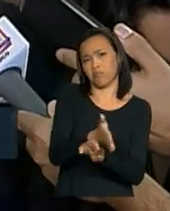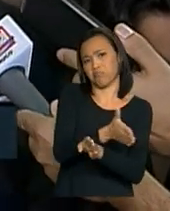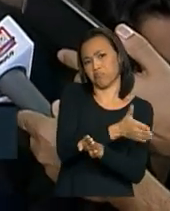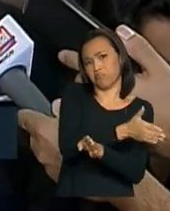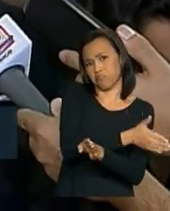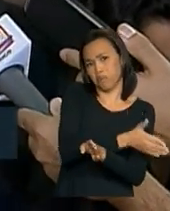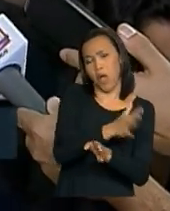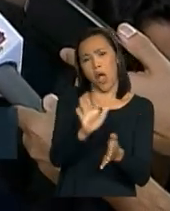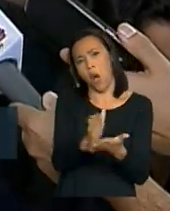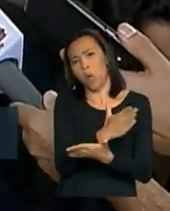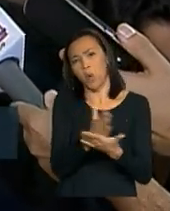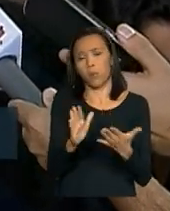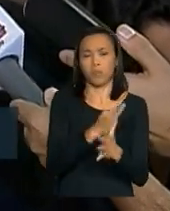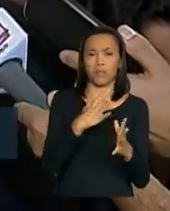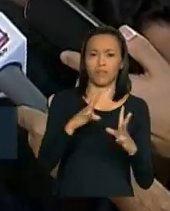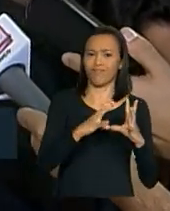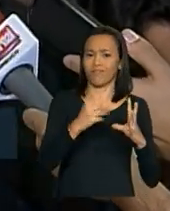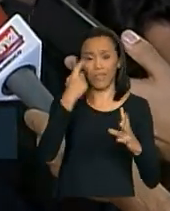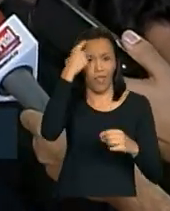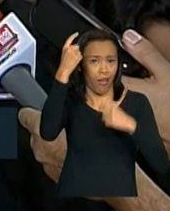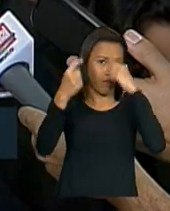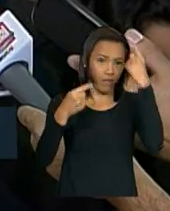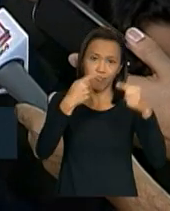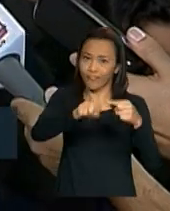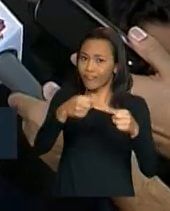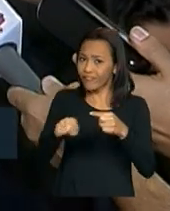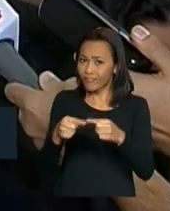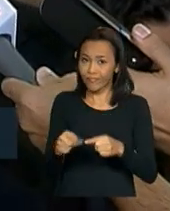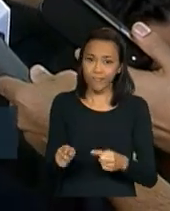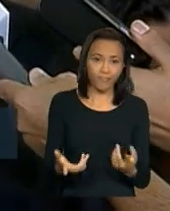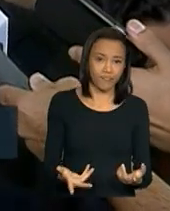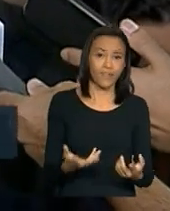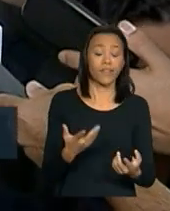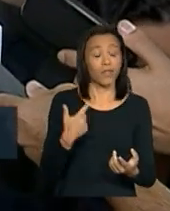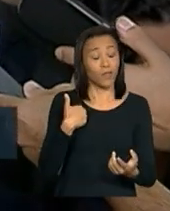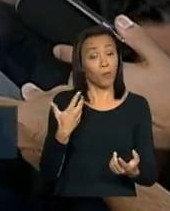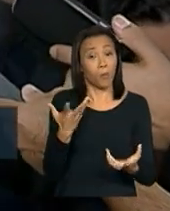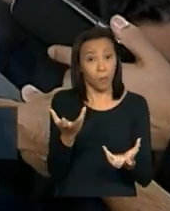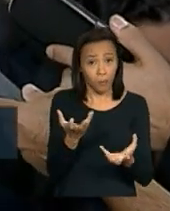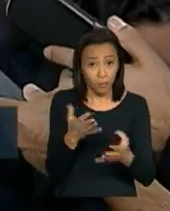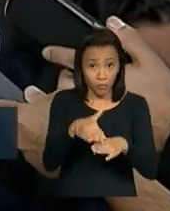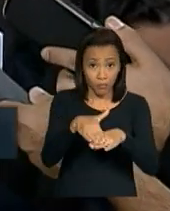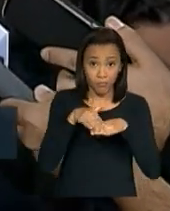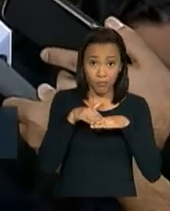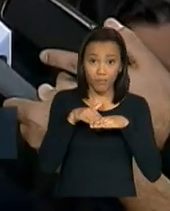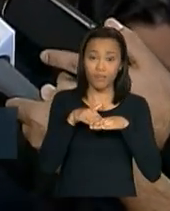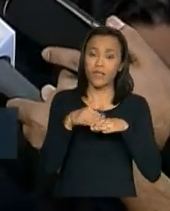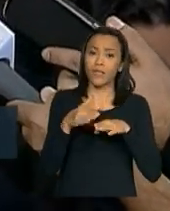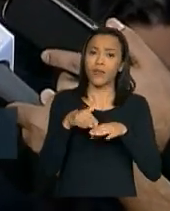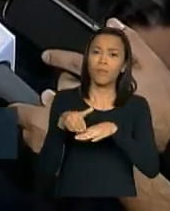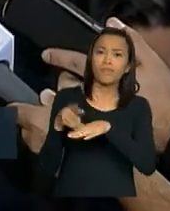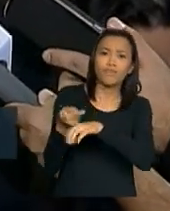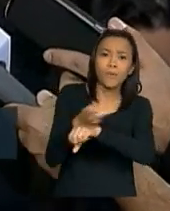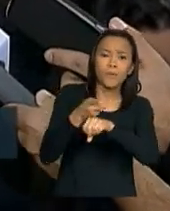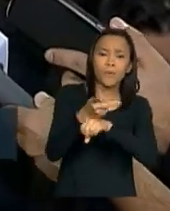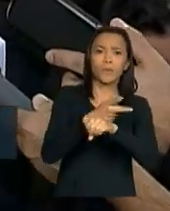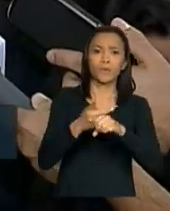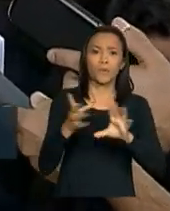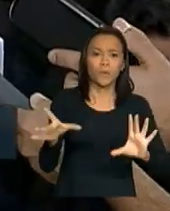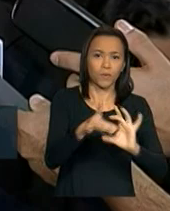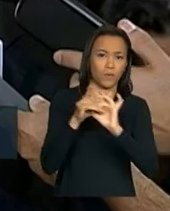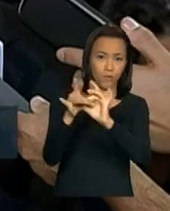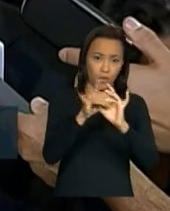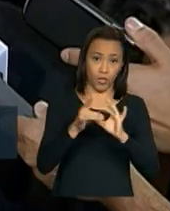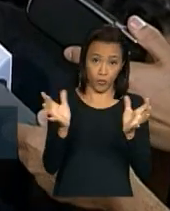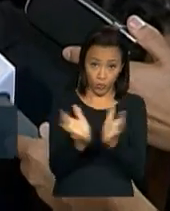alguns desentendimentos que eu tentaria buscar um entendimento no sentido de pacificar o partido, no sentido